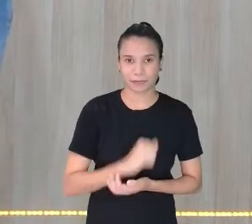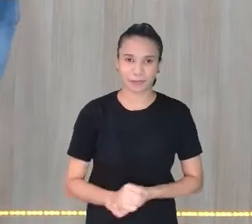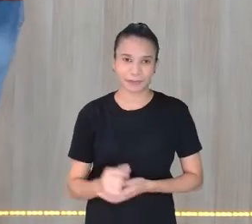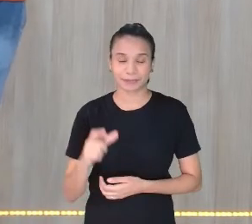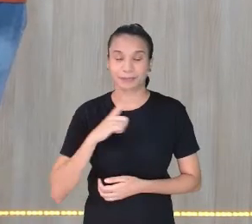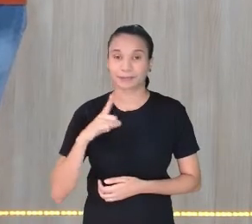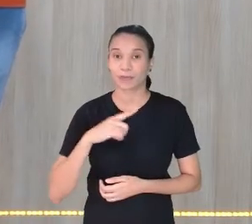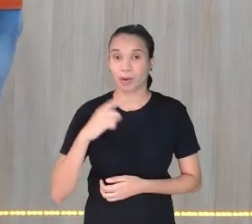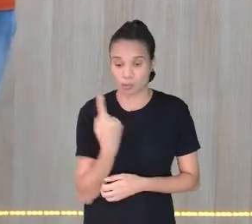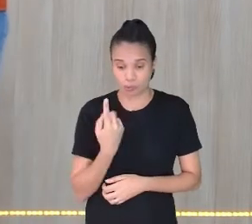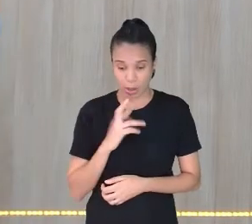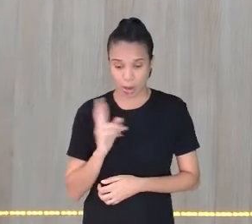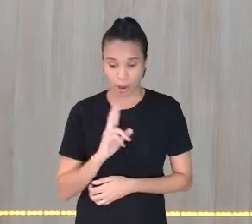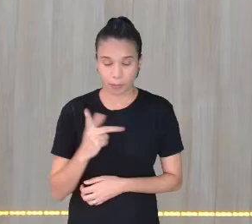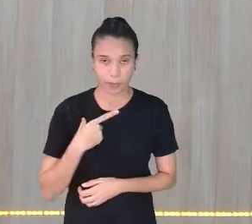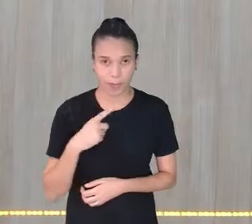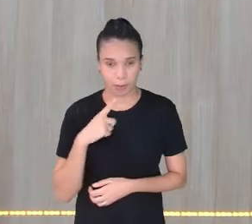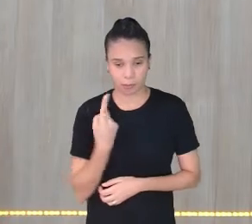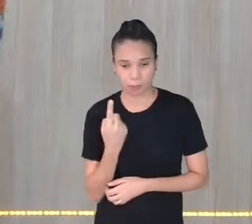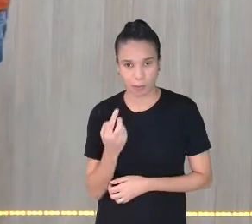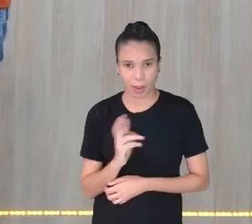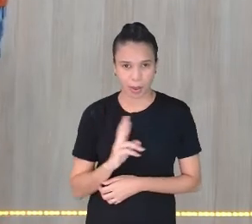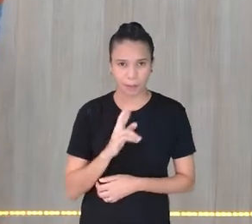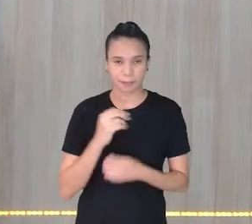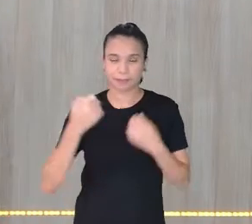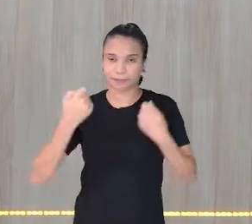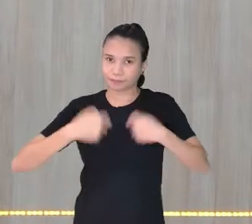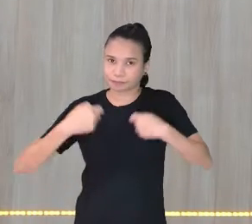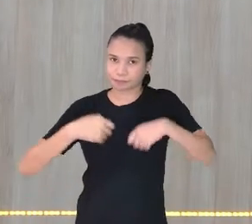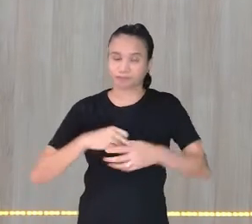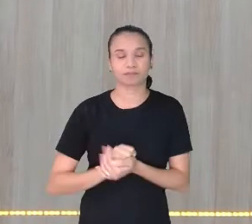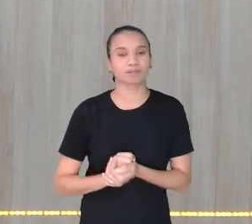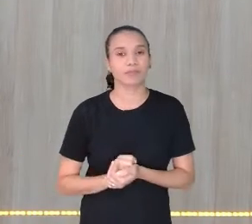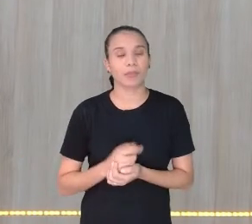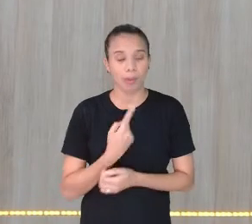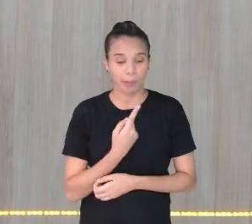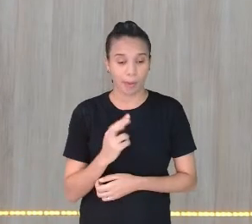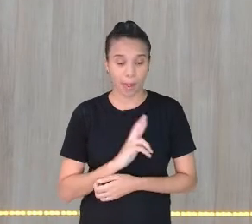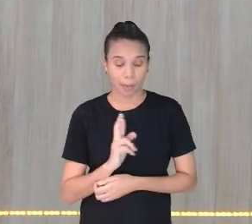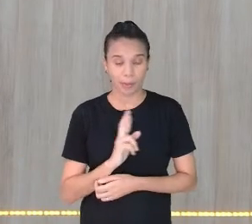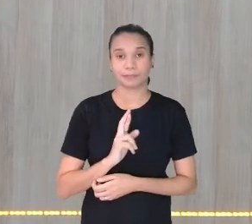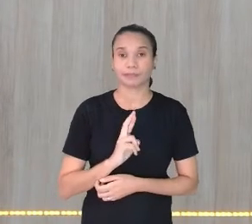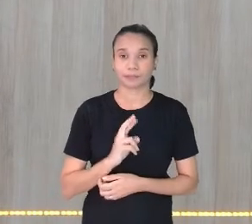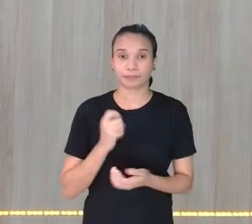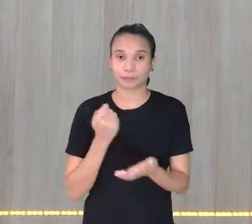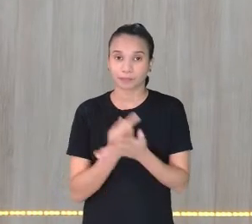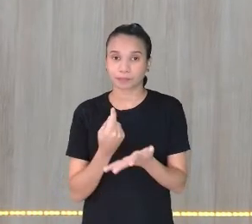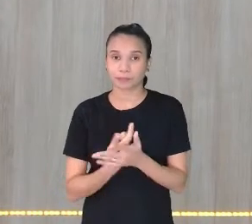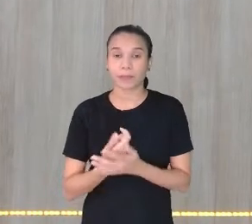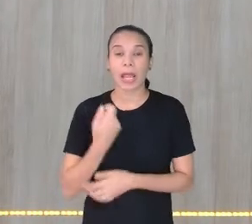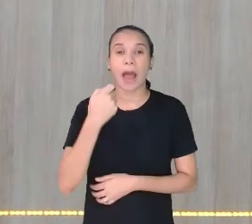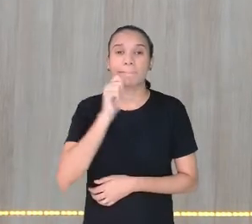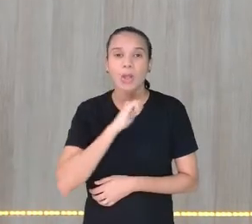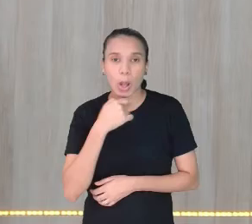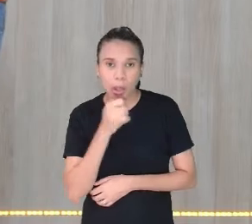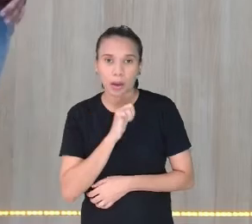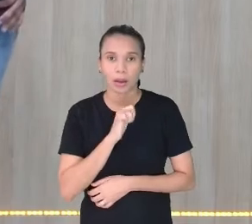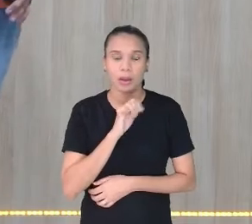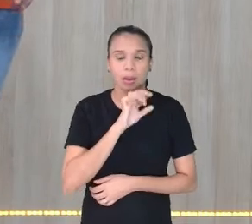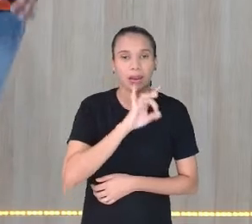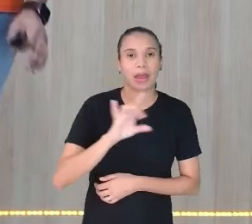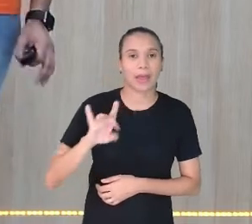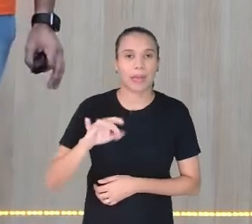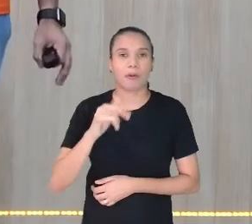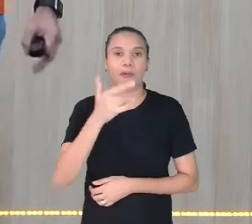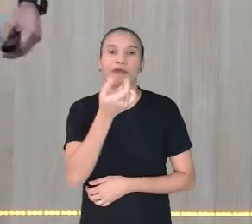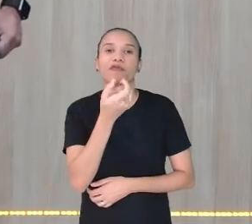tenho R$1 e aí eu tenho que, desse R$1, eu vou comprar lá picolé e cada picolé